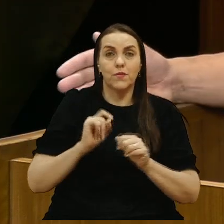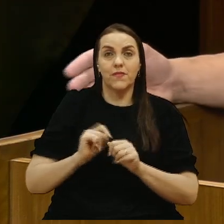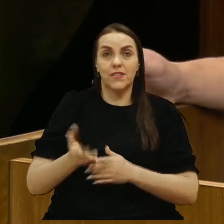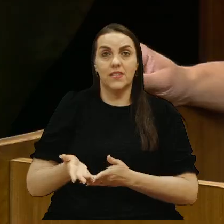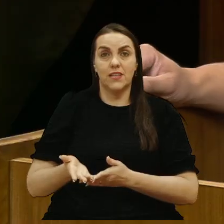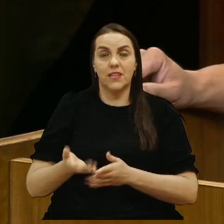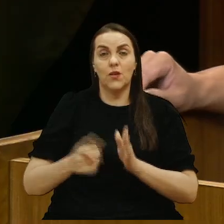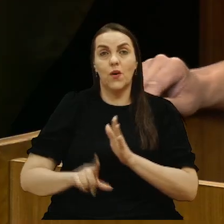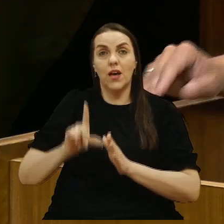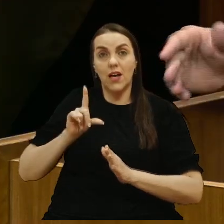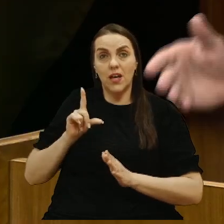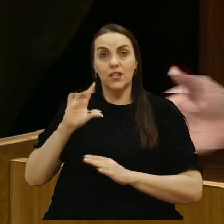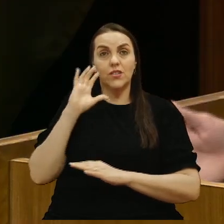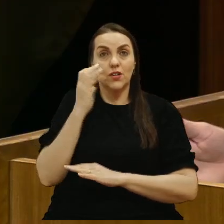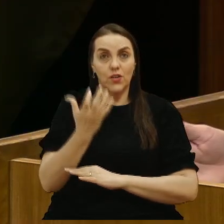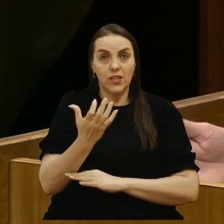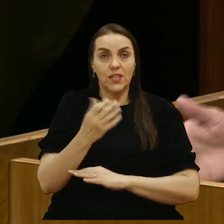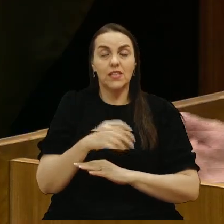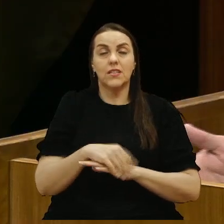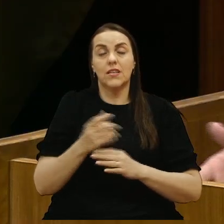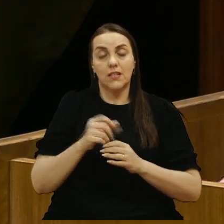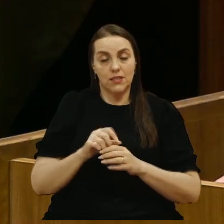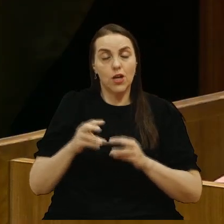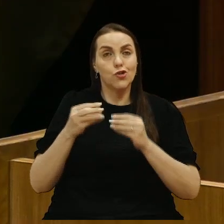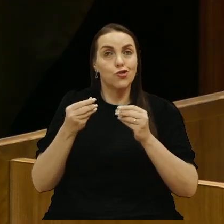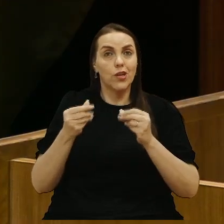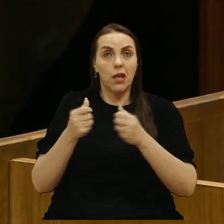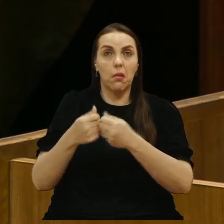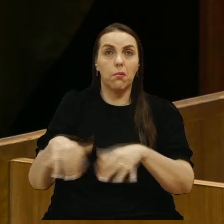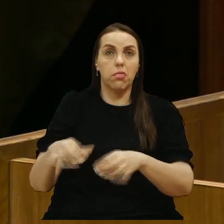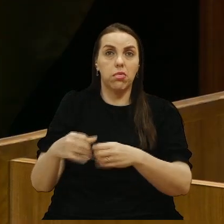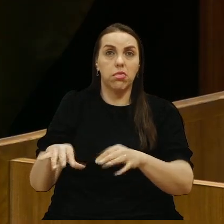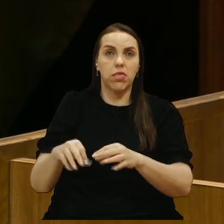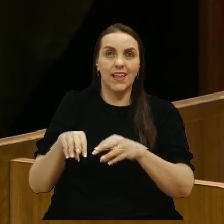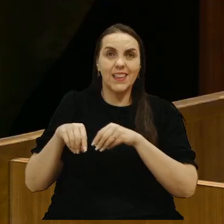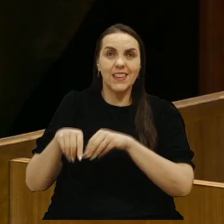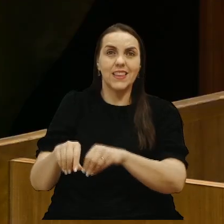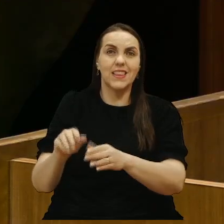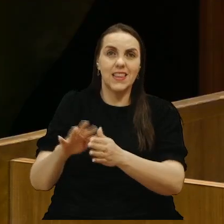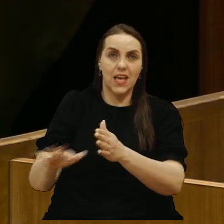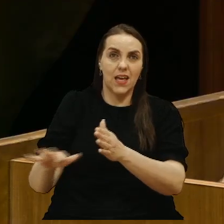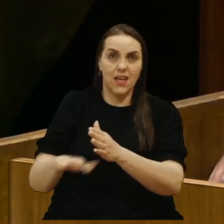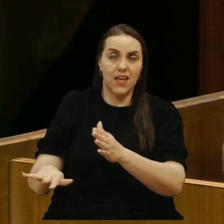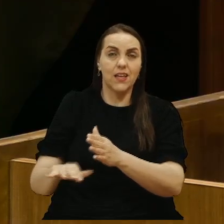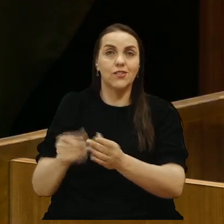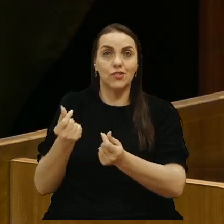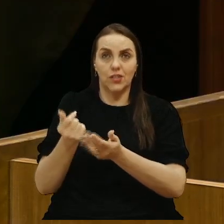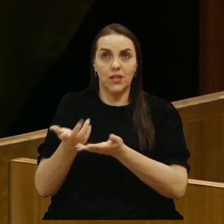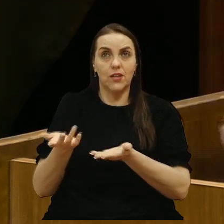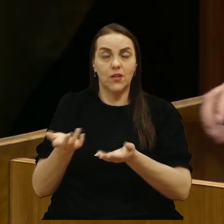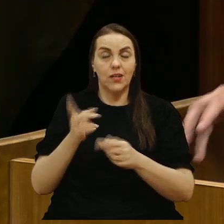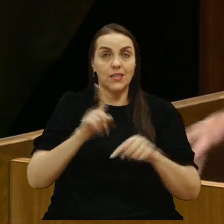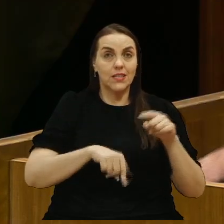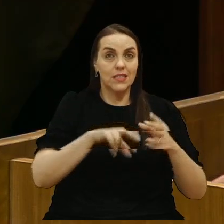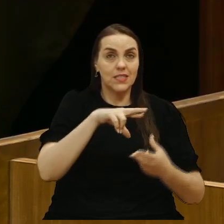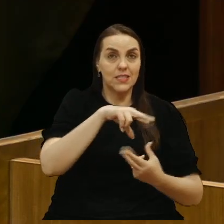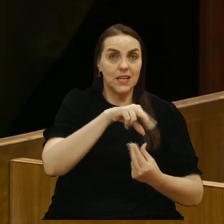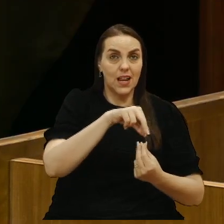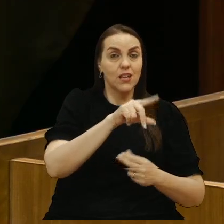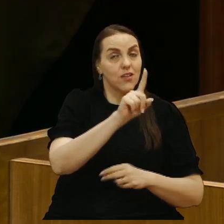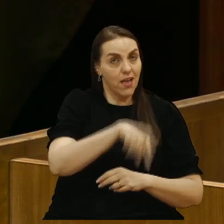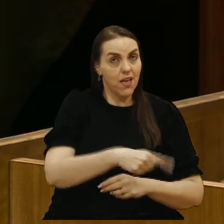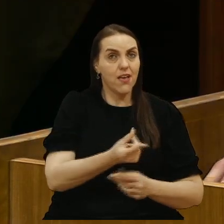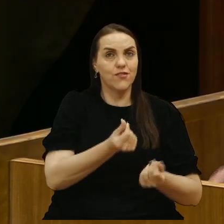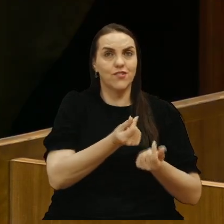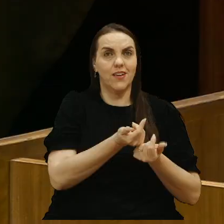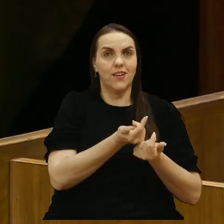antes que aconteça isso daí, em vez de nós estar enterrando dinheiro, igual eu sempre digo, o material seletivo ele é dinheiro. Em vez de nós estar gastando dinheiro para enterrar